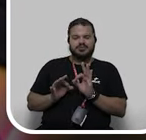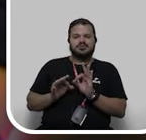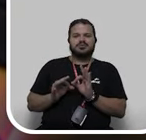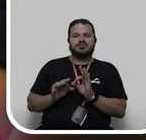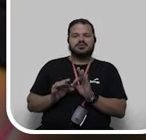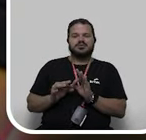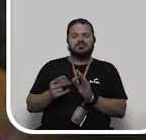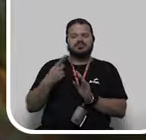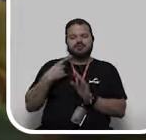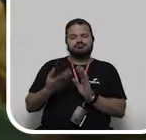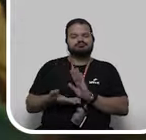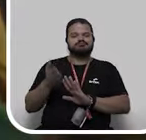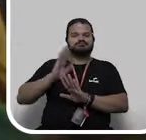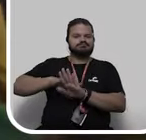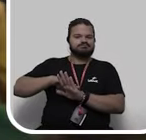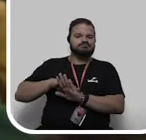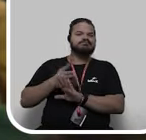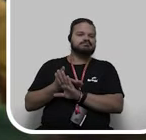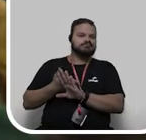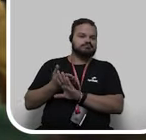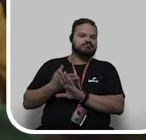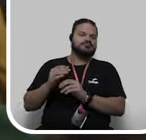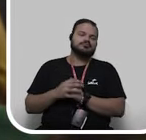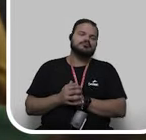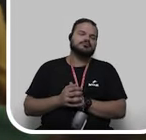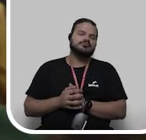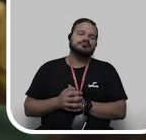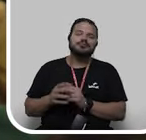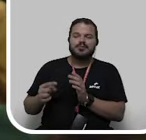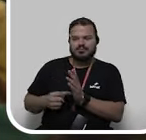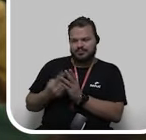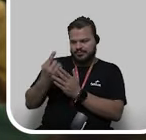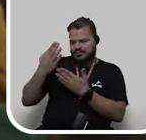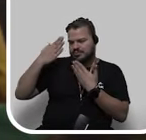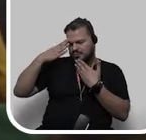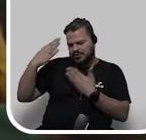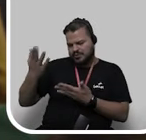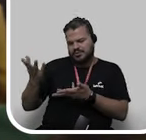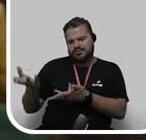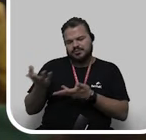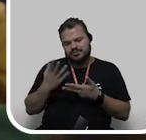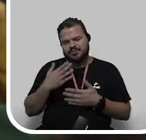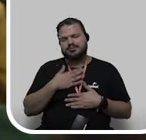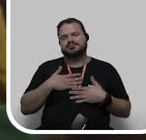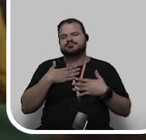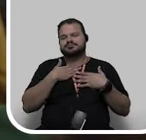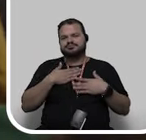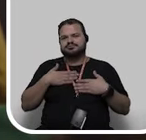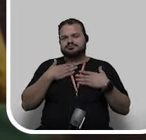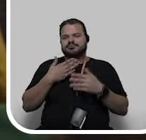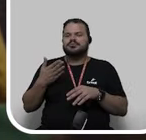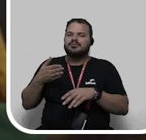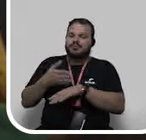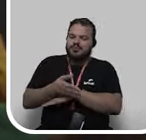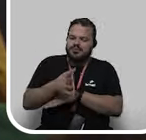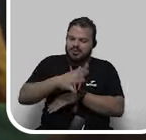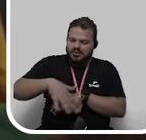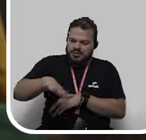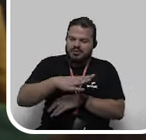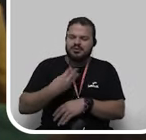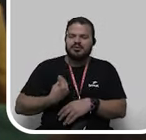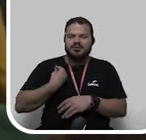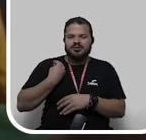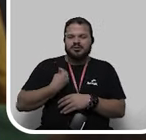estatísticas? Legal, vamos lá. Primeiro, obrigado pelo convite. É um prazer imenso estar aqui com vocês hoje.